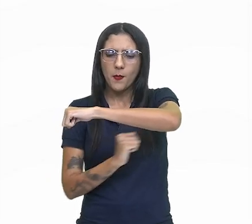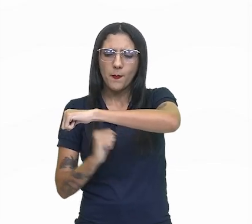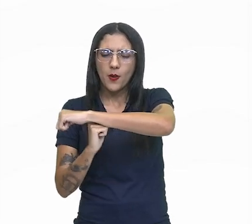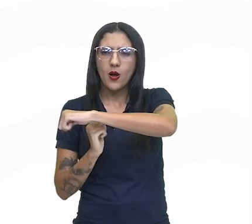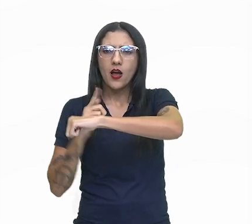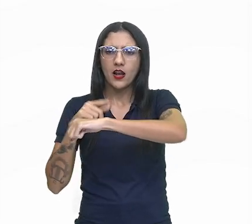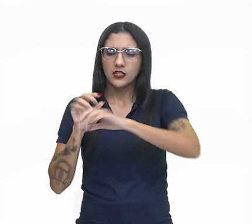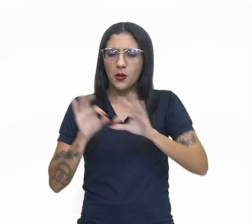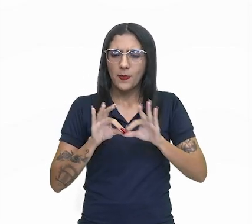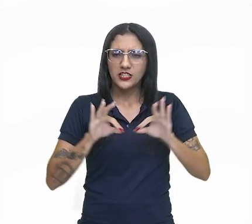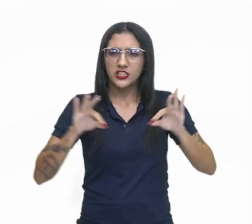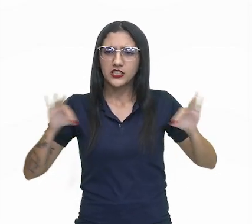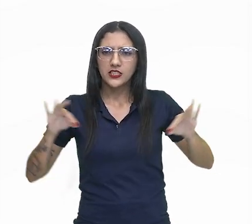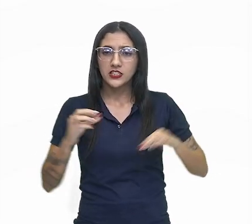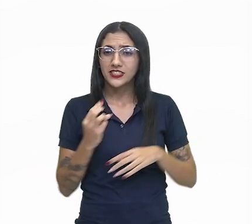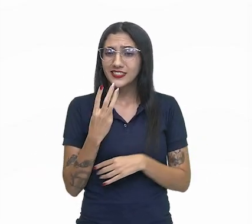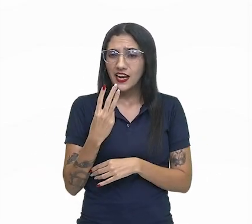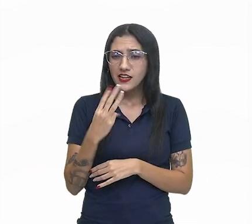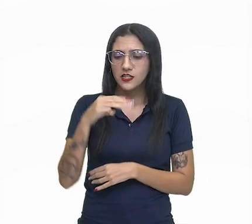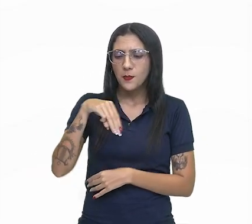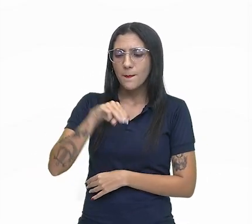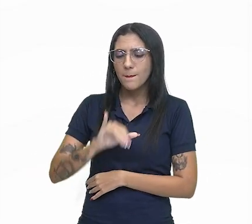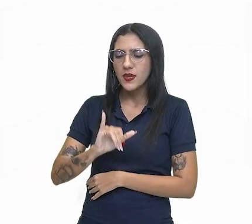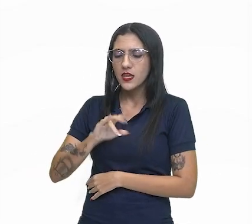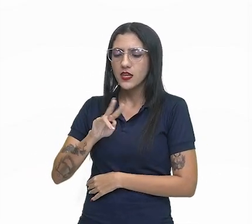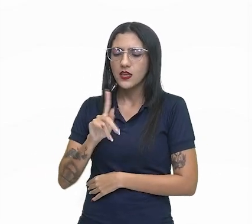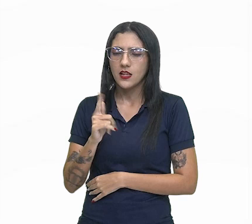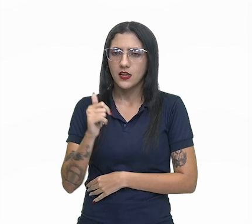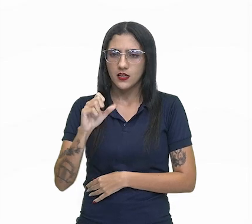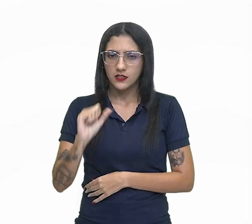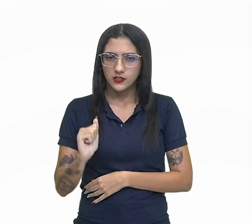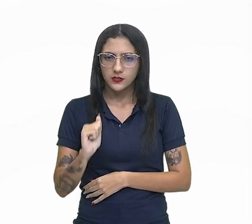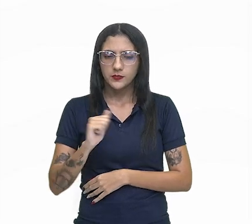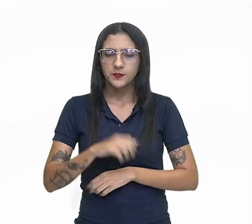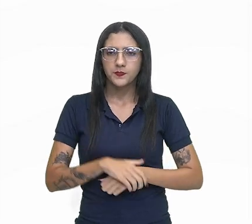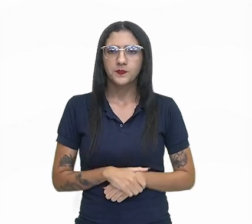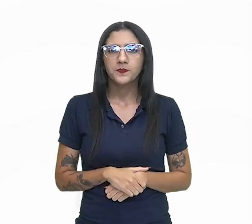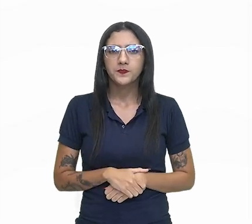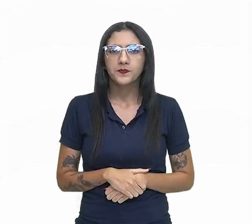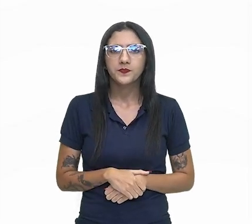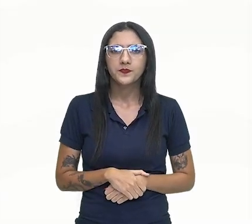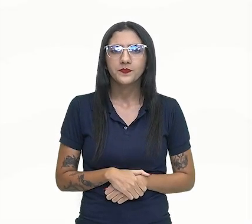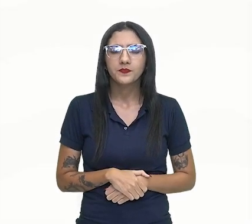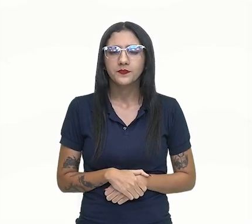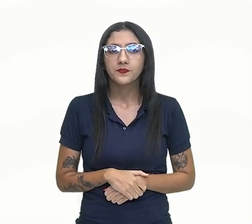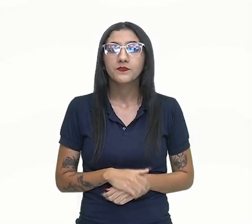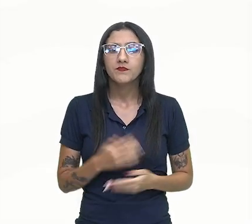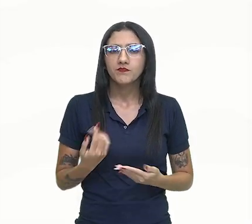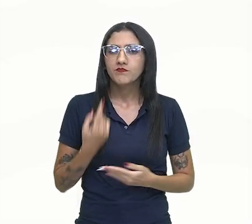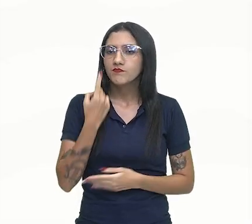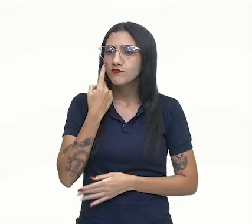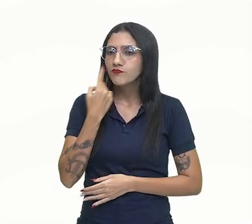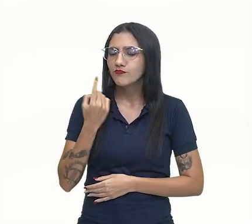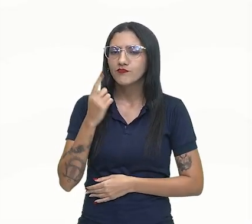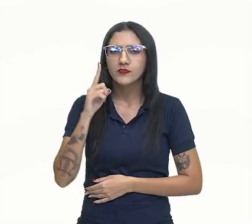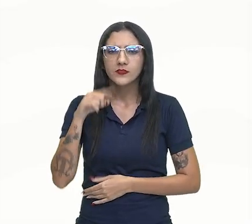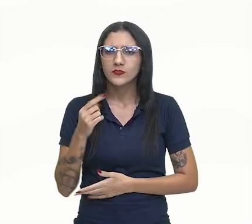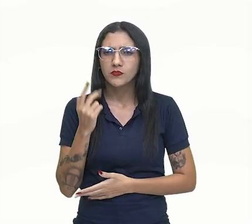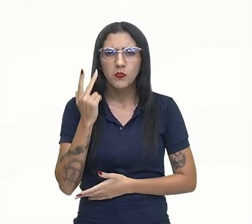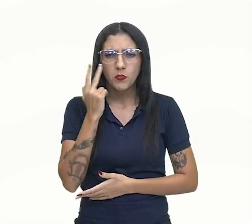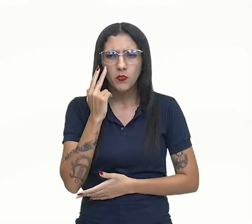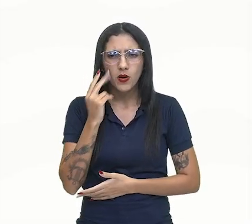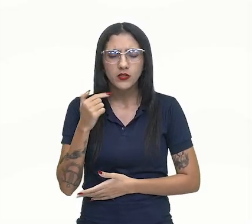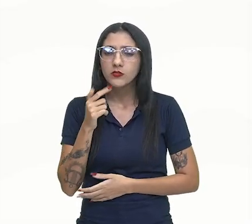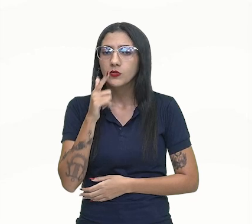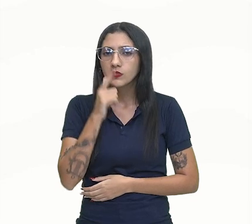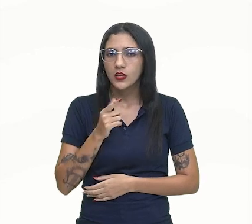3 milhas de comprimento. Então vejam que aqui, ó, fica tranquilo da gente fazer esse